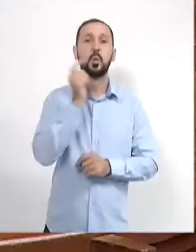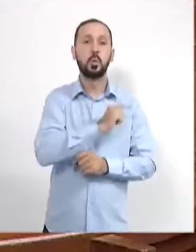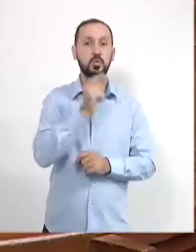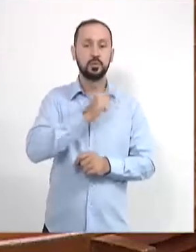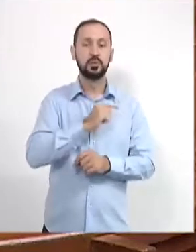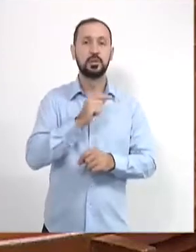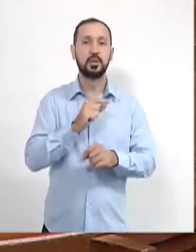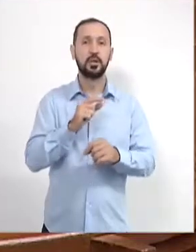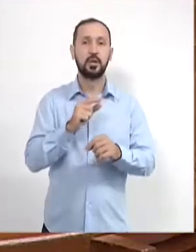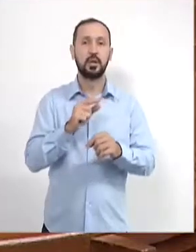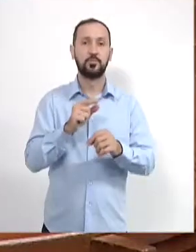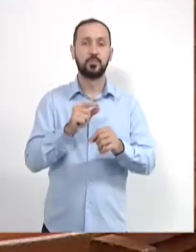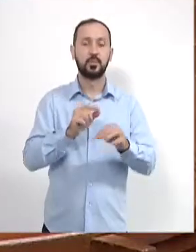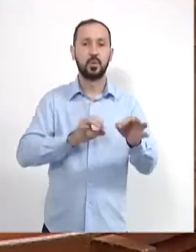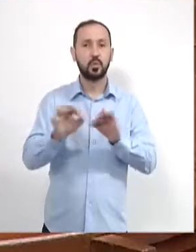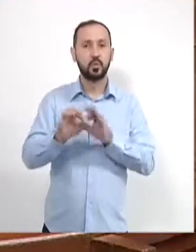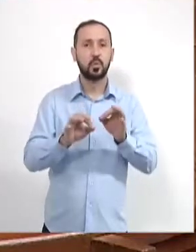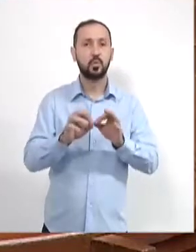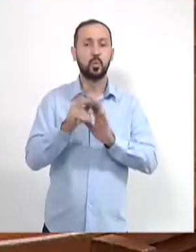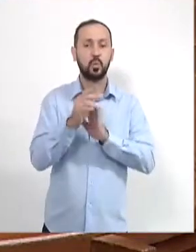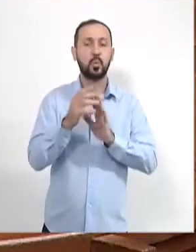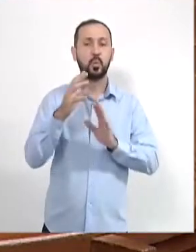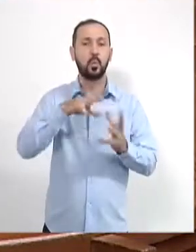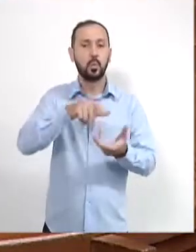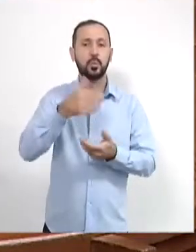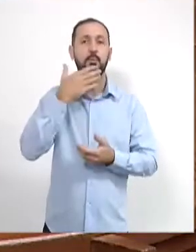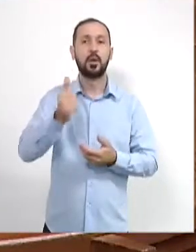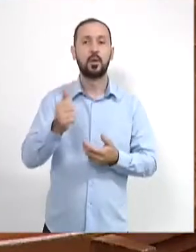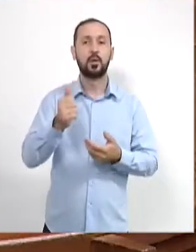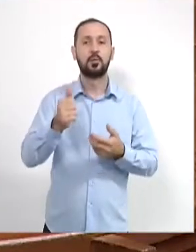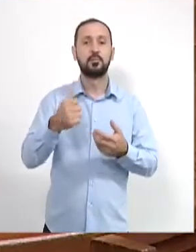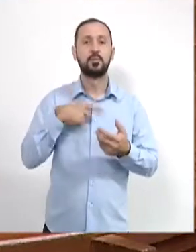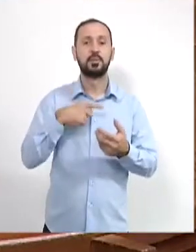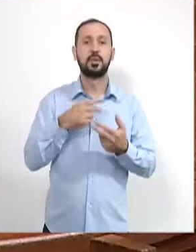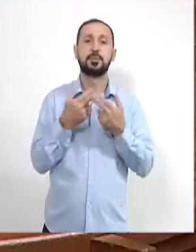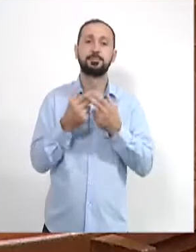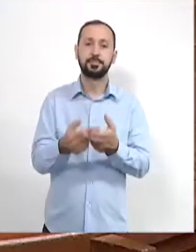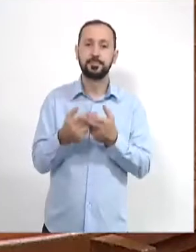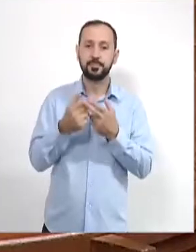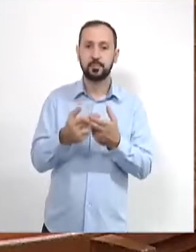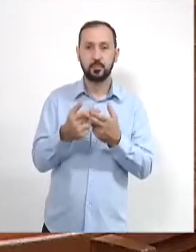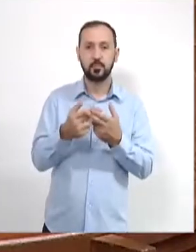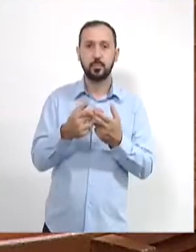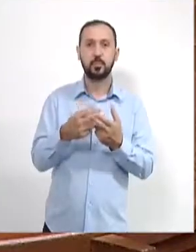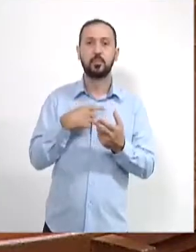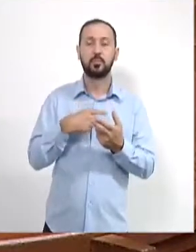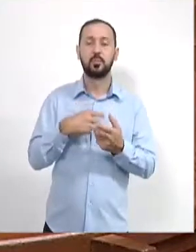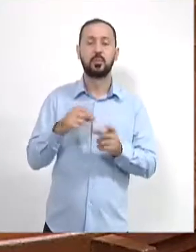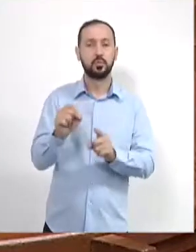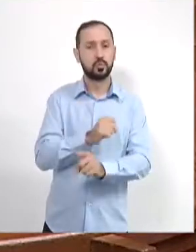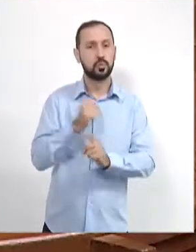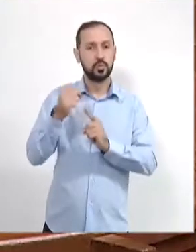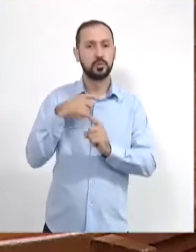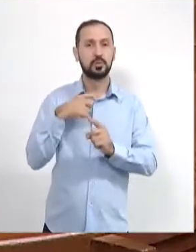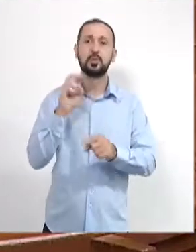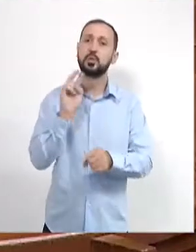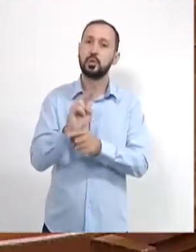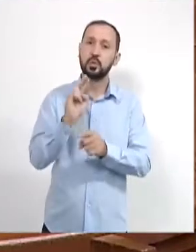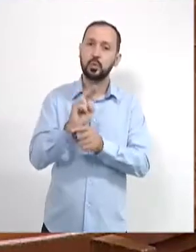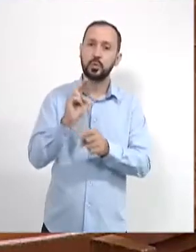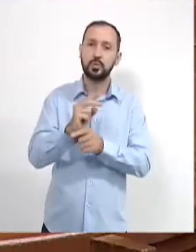construir um mundo melhor, um mundo mais tolerante, uma sociedade em que realmente preserve a